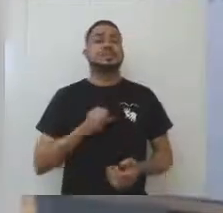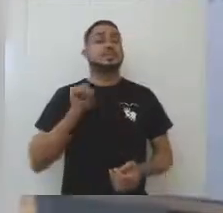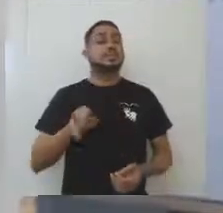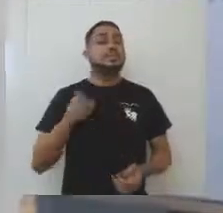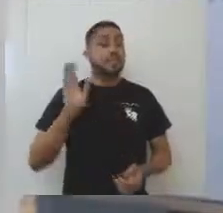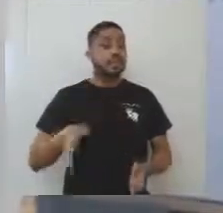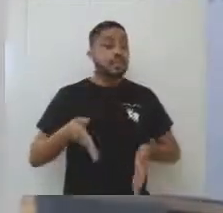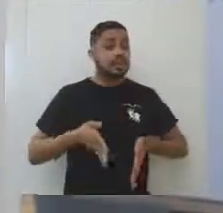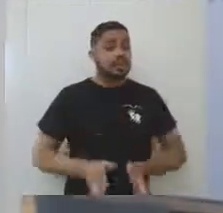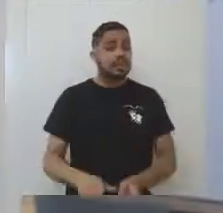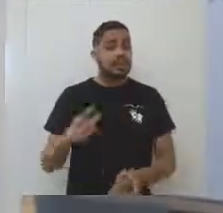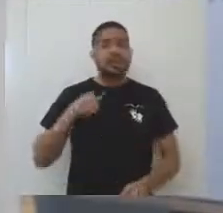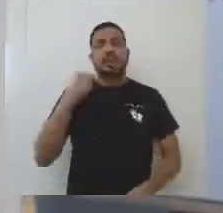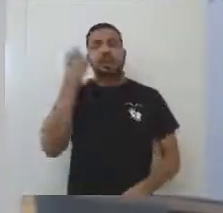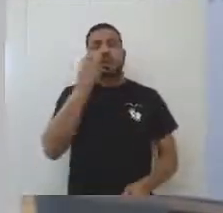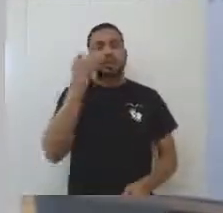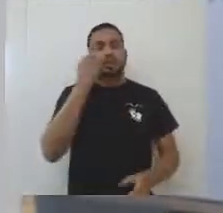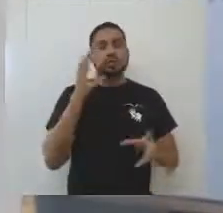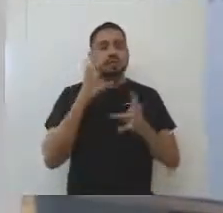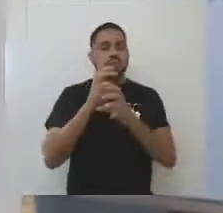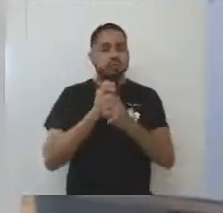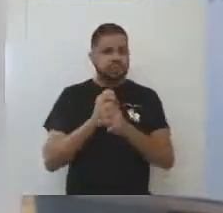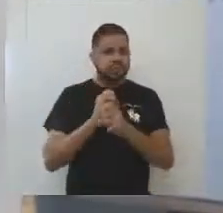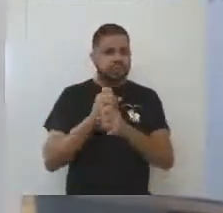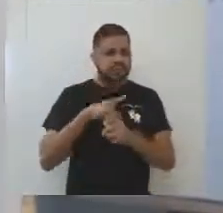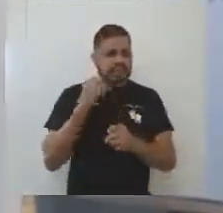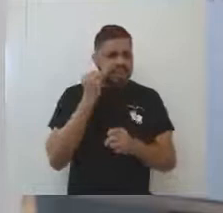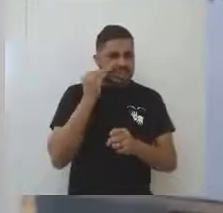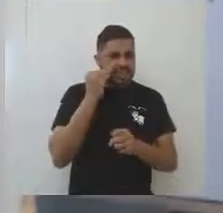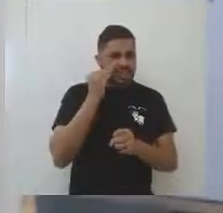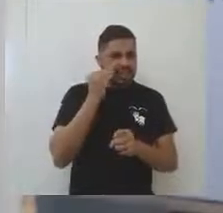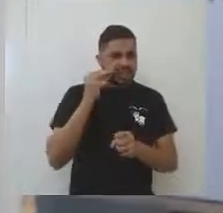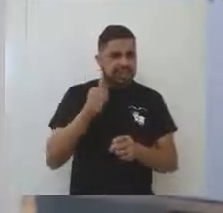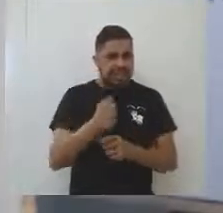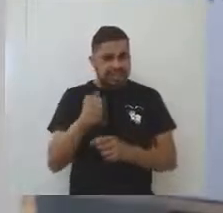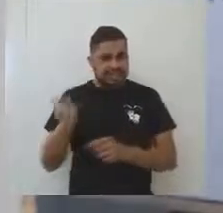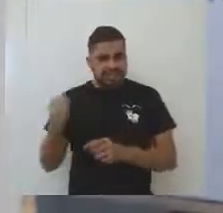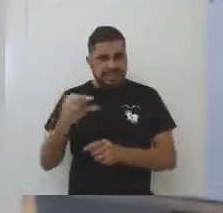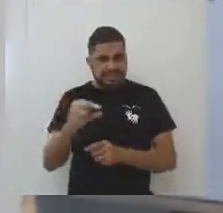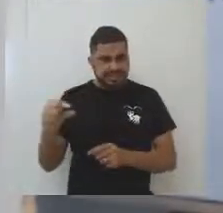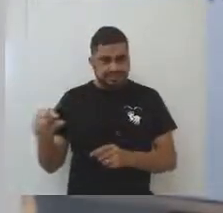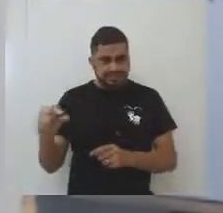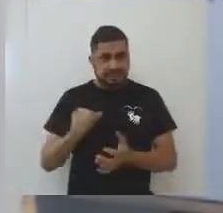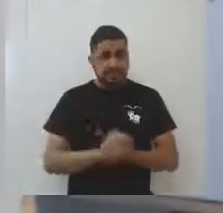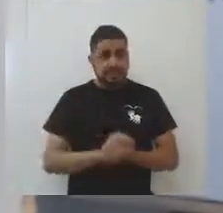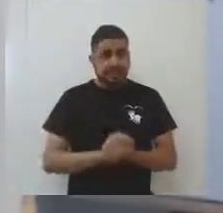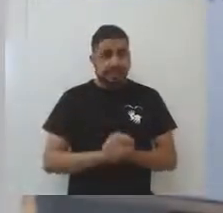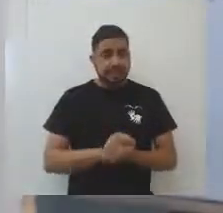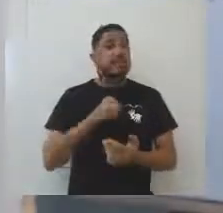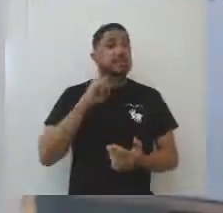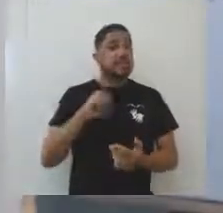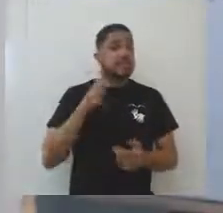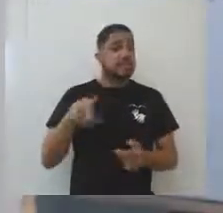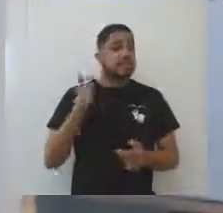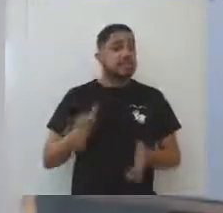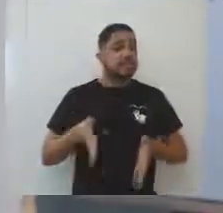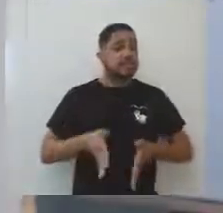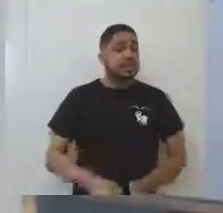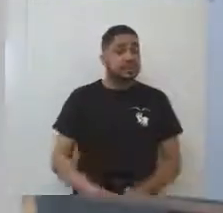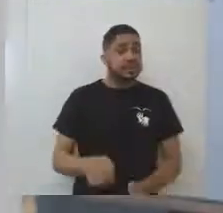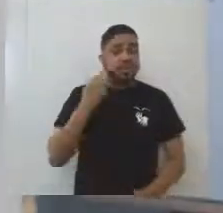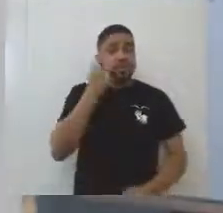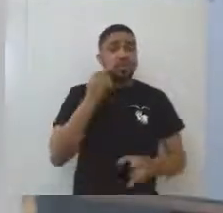nasceu e ele tem olhos escuros, olhem pra mim, tem chance dele ser azinho, azinho? Vê, se ele já nasceu e tem